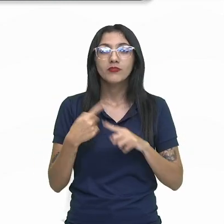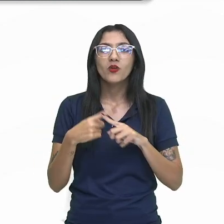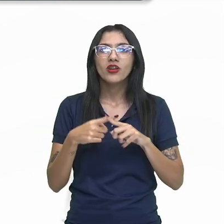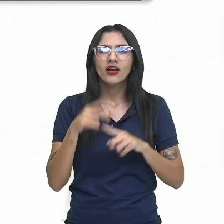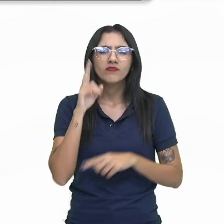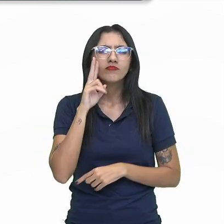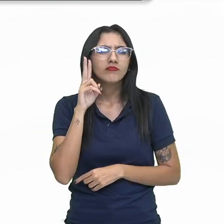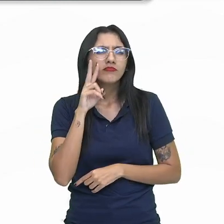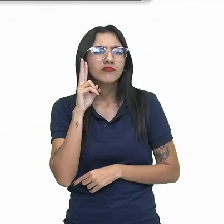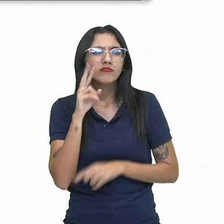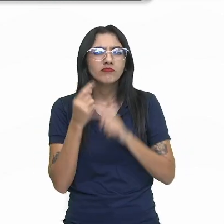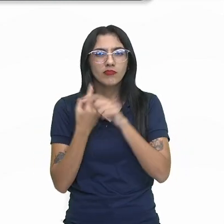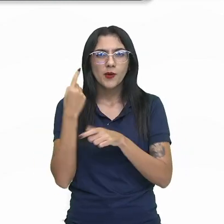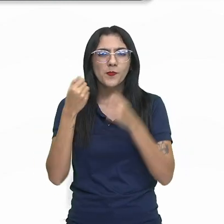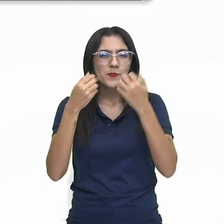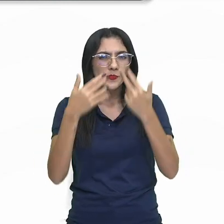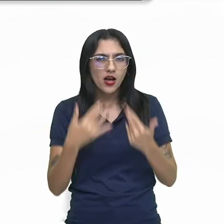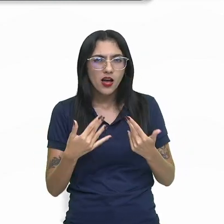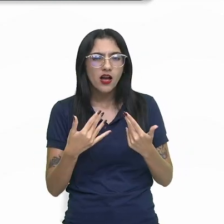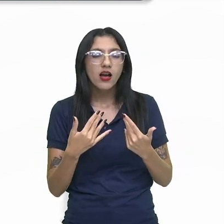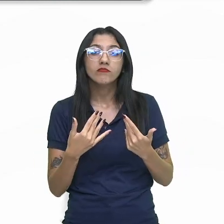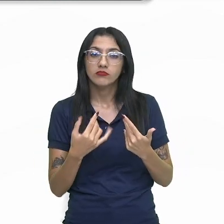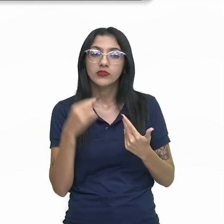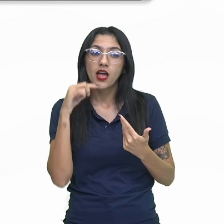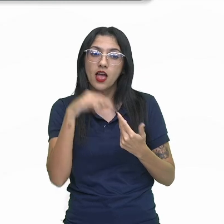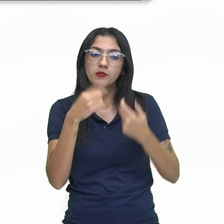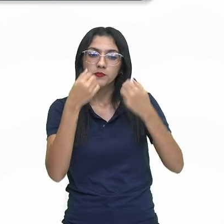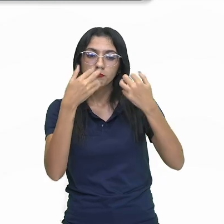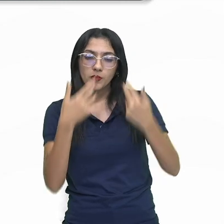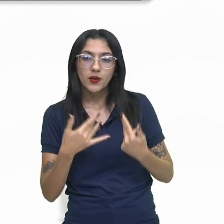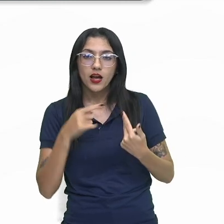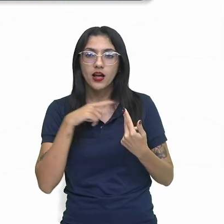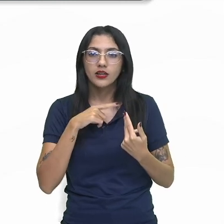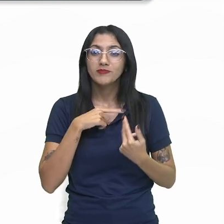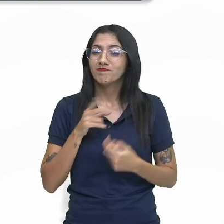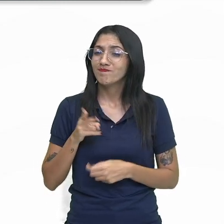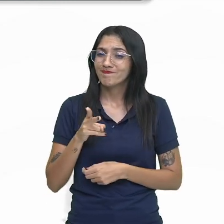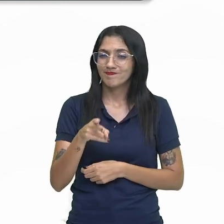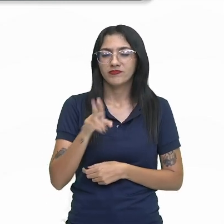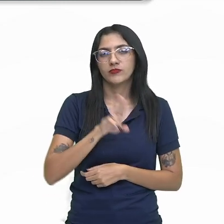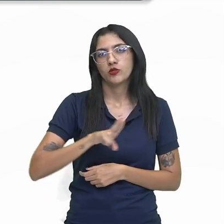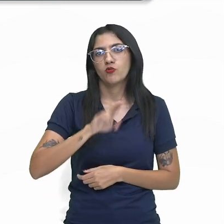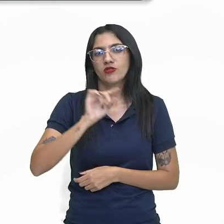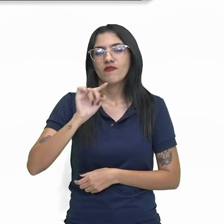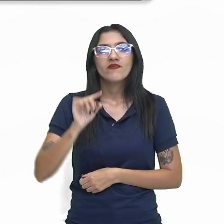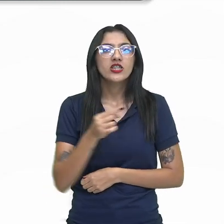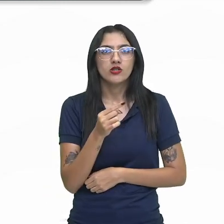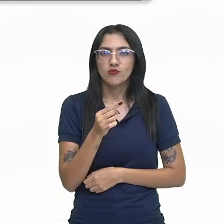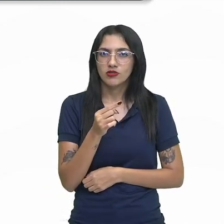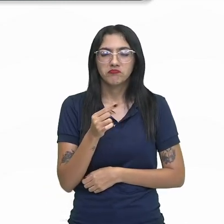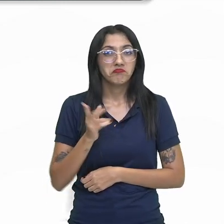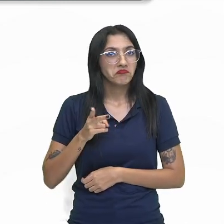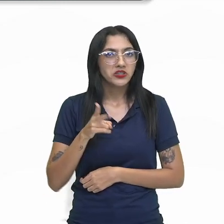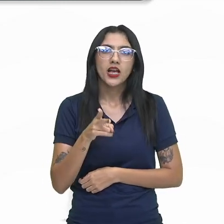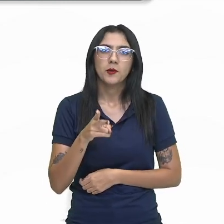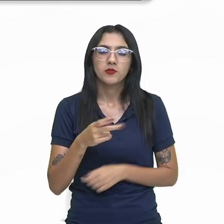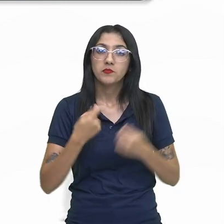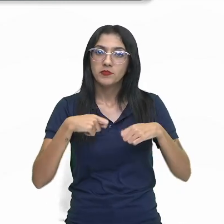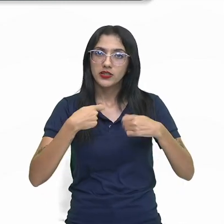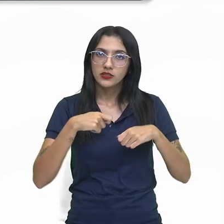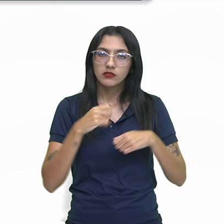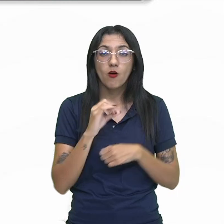já disse que a explicativa, ela vem sempre separada, né, por vírgula